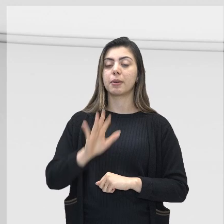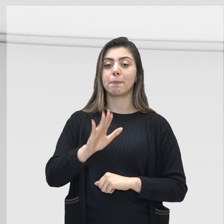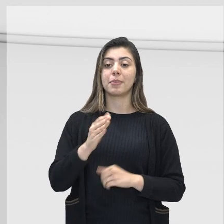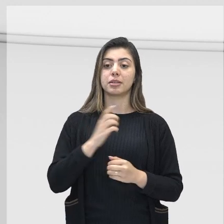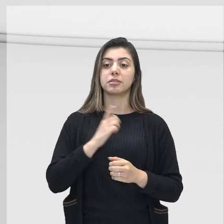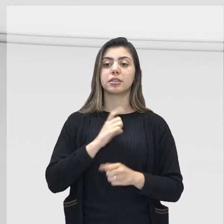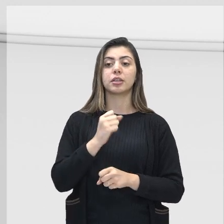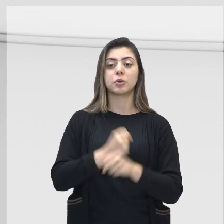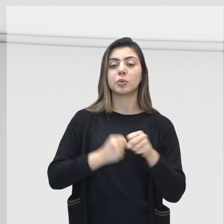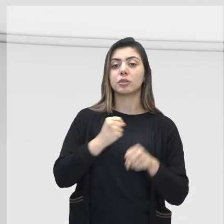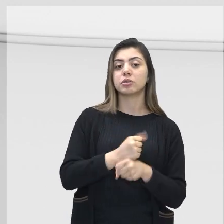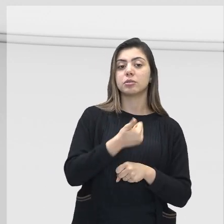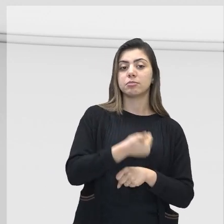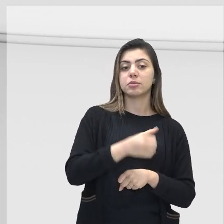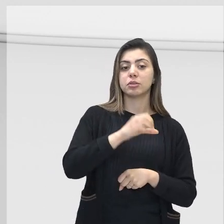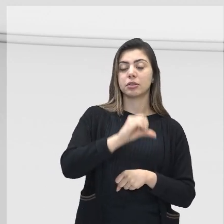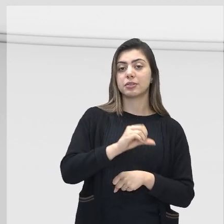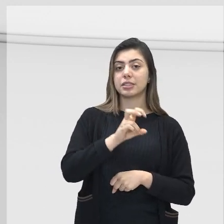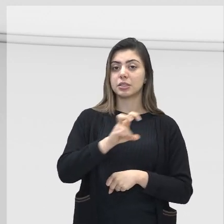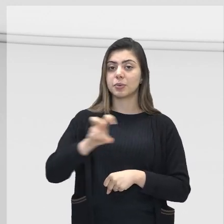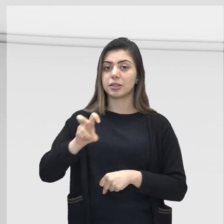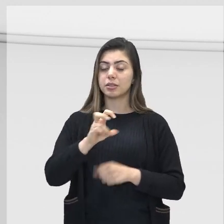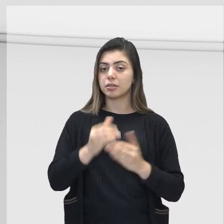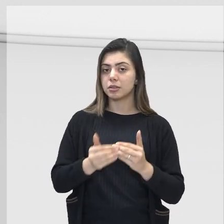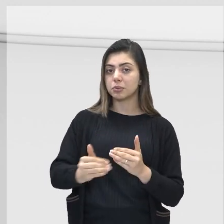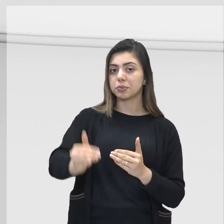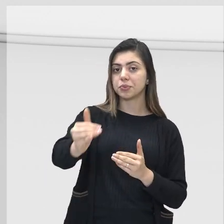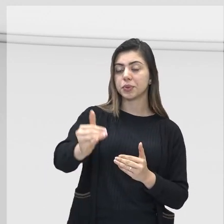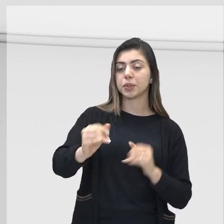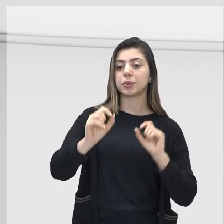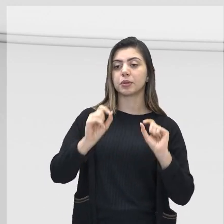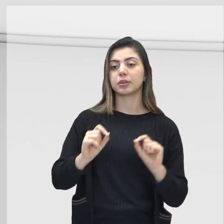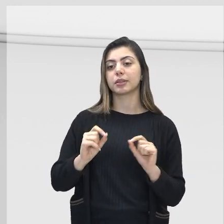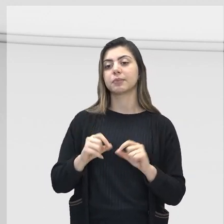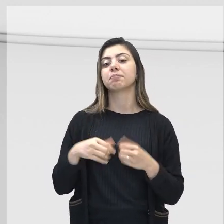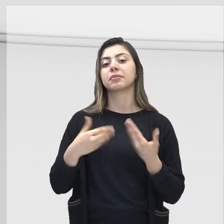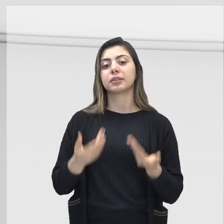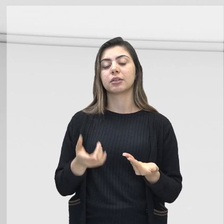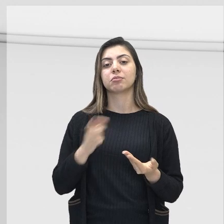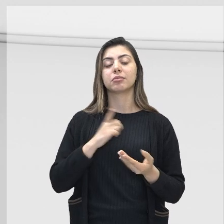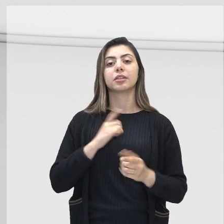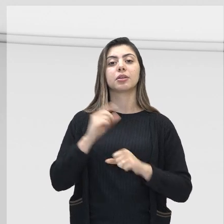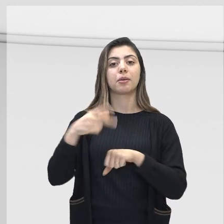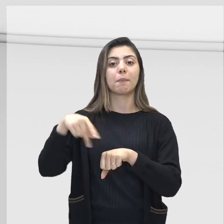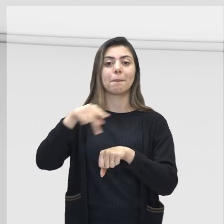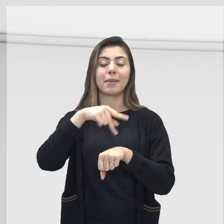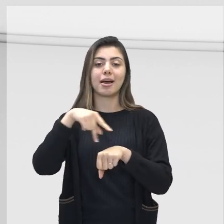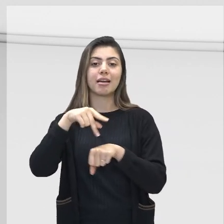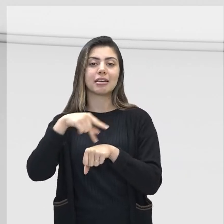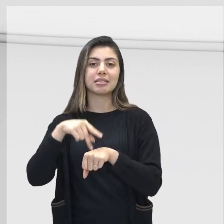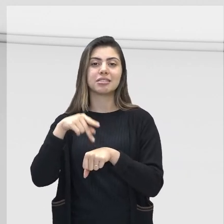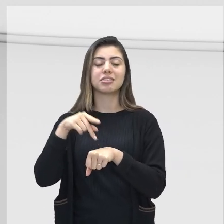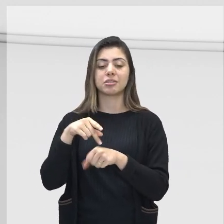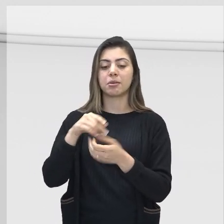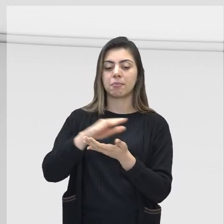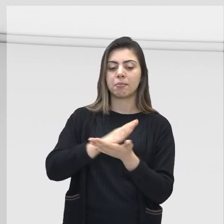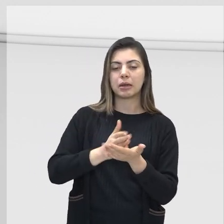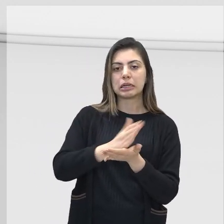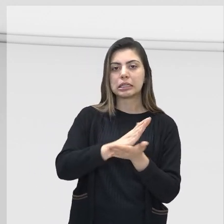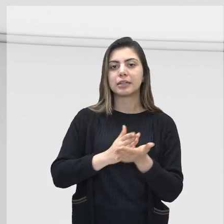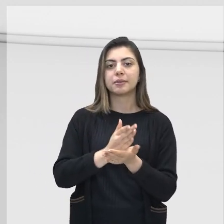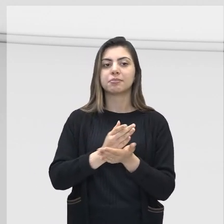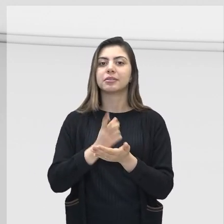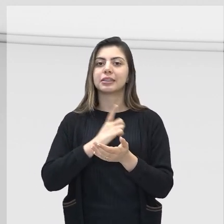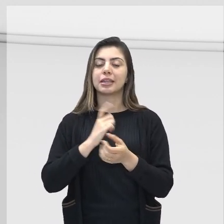de 1955, em especial, a gente vai ter um redesenhamento dessas fronteiras dentro do continente africano. E